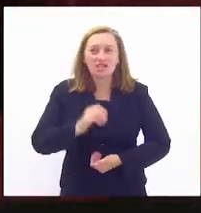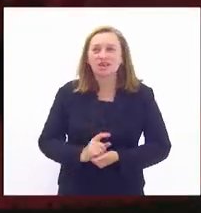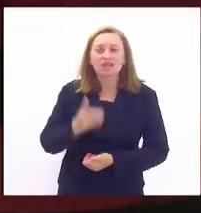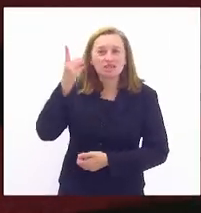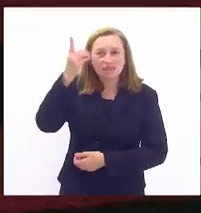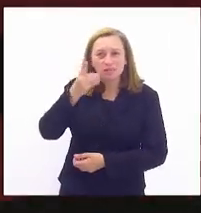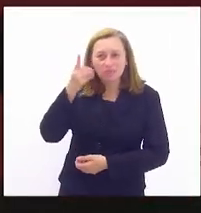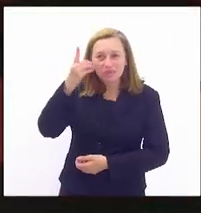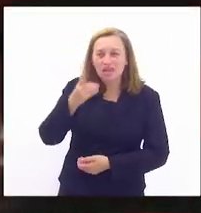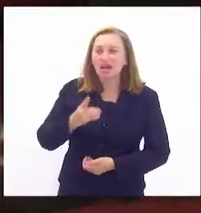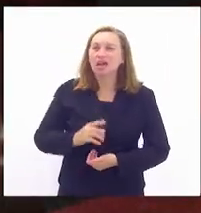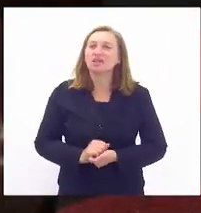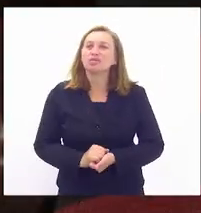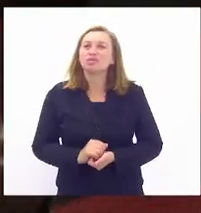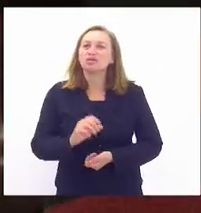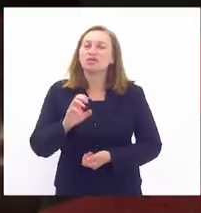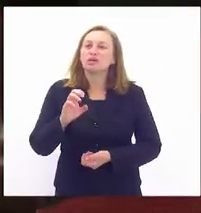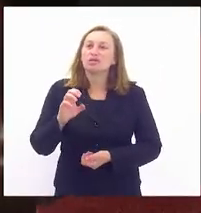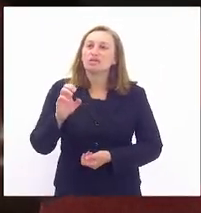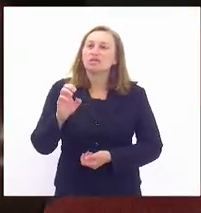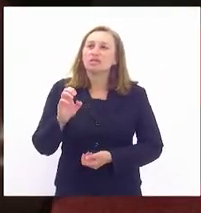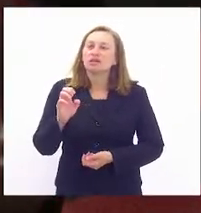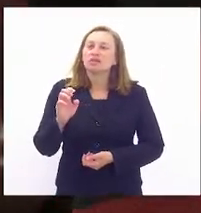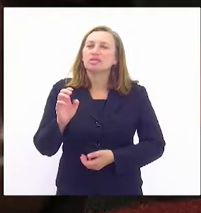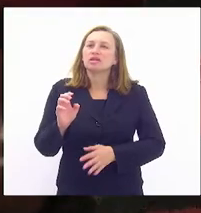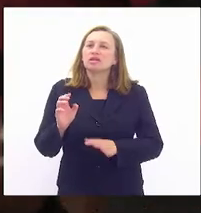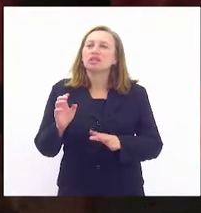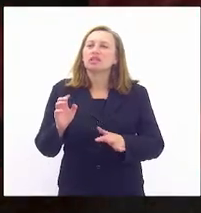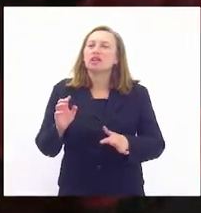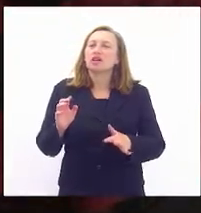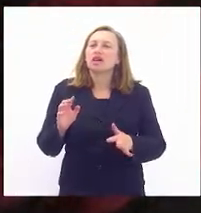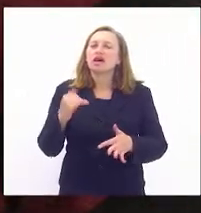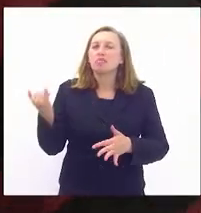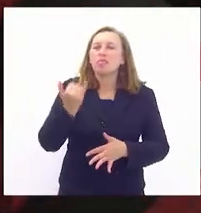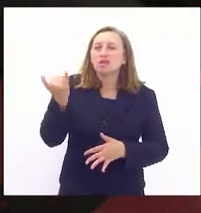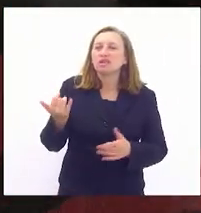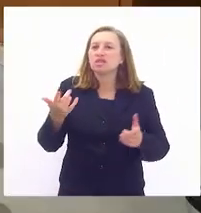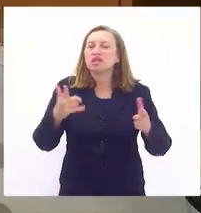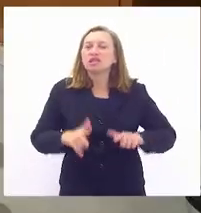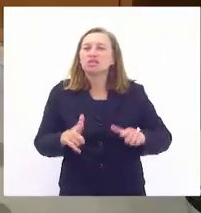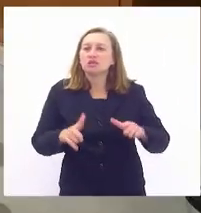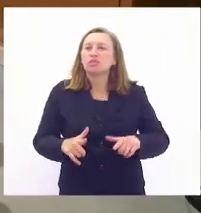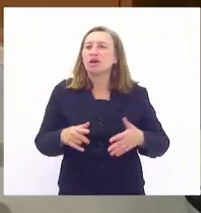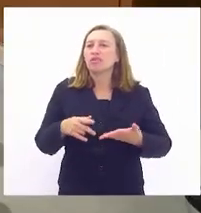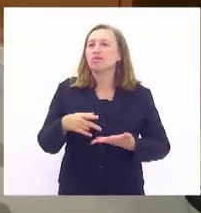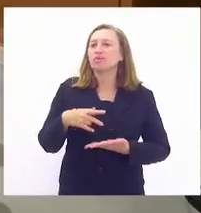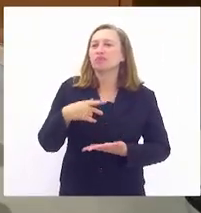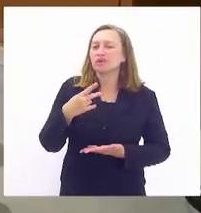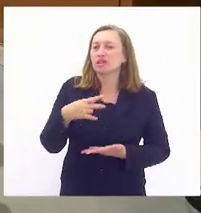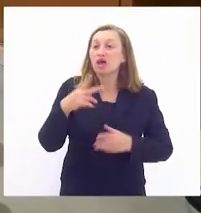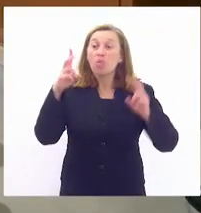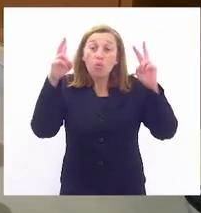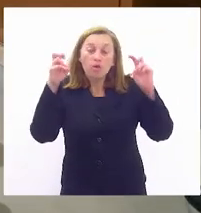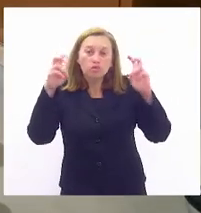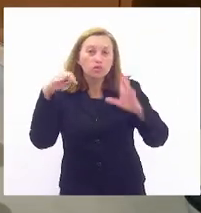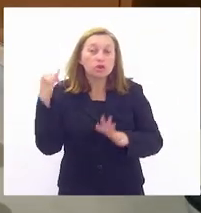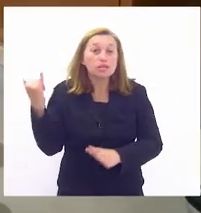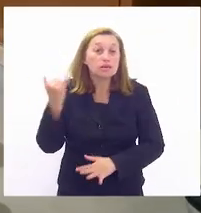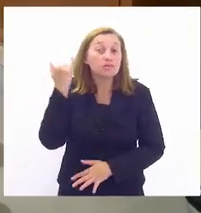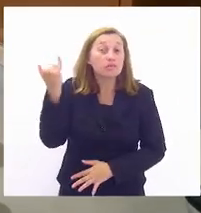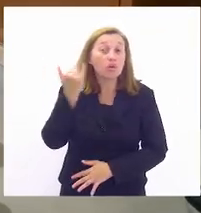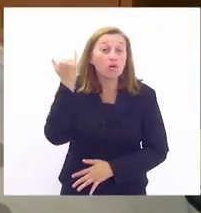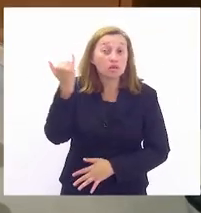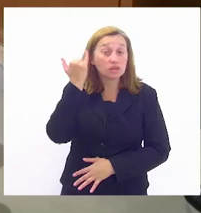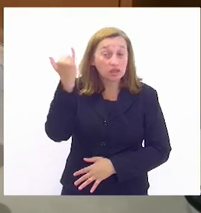da OAB de Volta Redonda. É muito importante estarmos nesses espaços, ainda mais quando se trata de um assunto tão importante, um